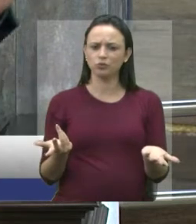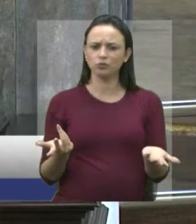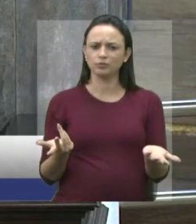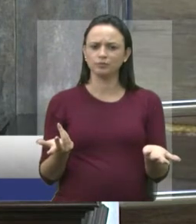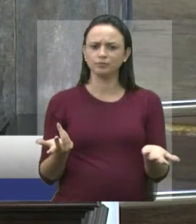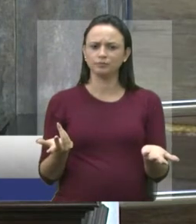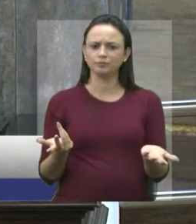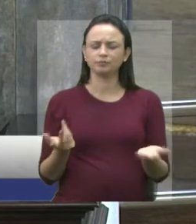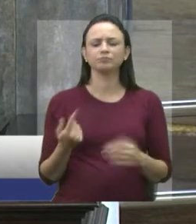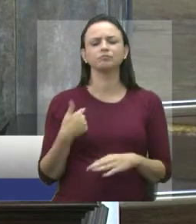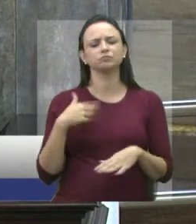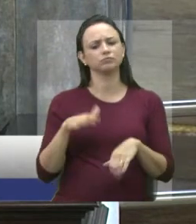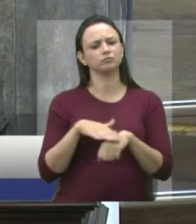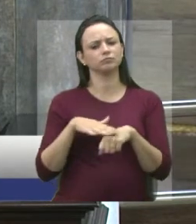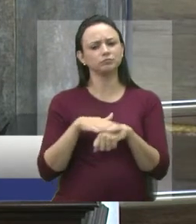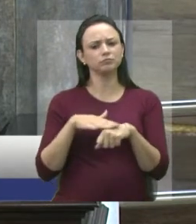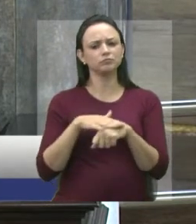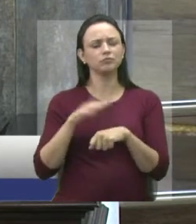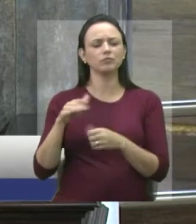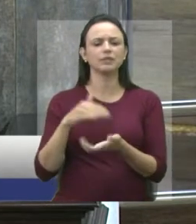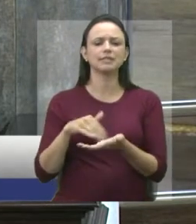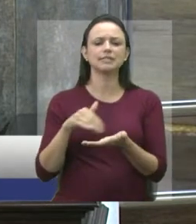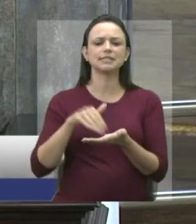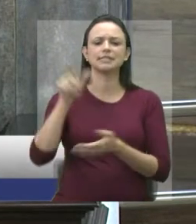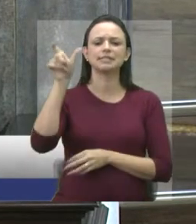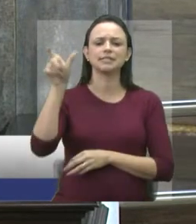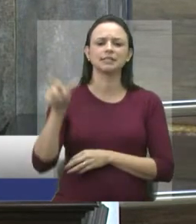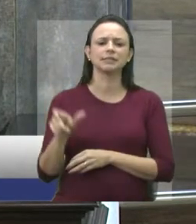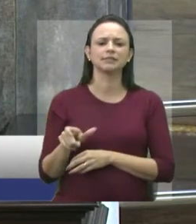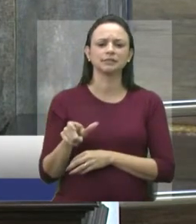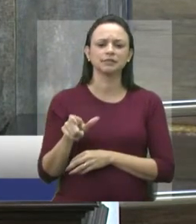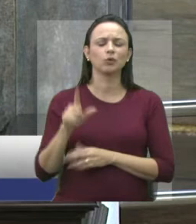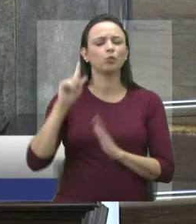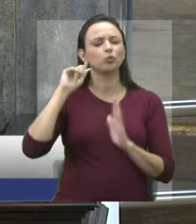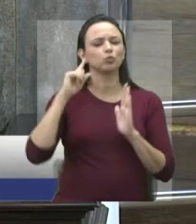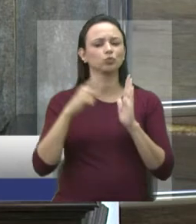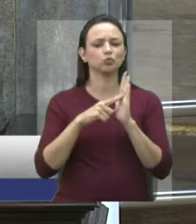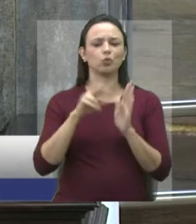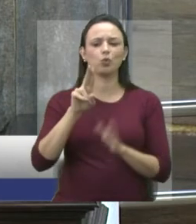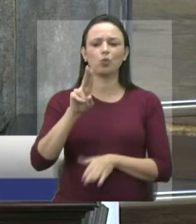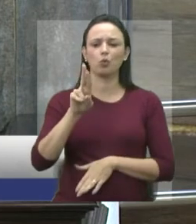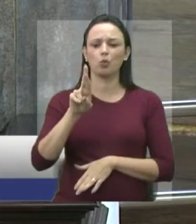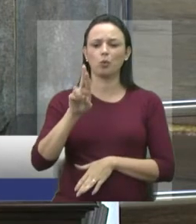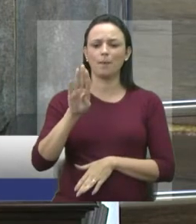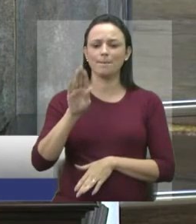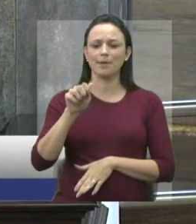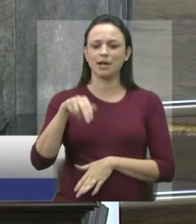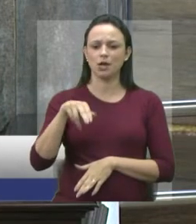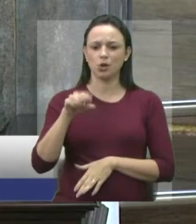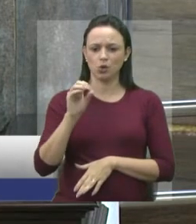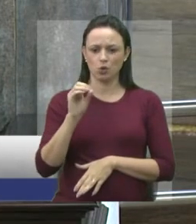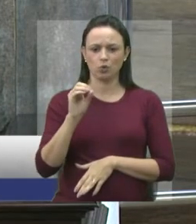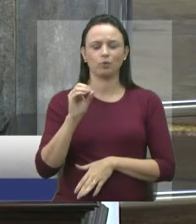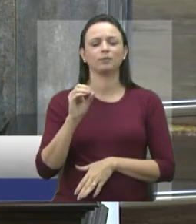Mas eu tive uma conversa aí com o secretário de ouvidoria, o Luiz Urbano, que me passou